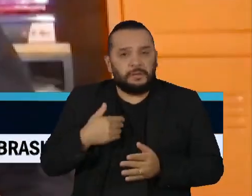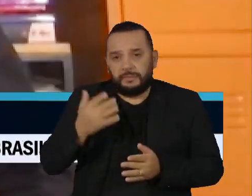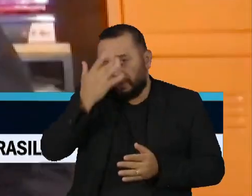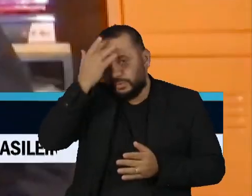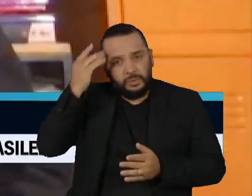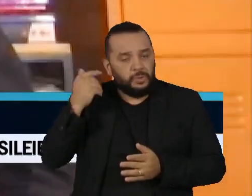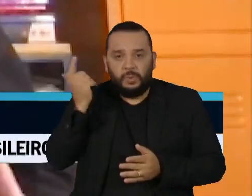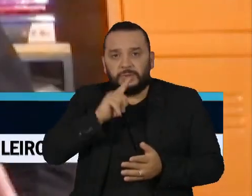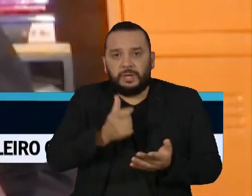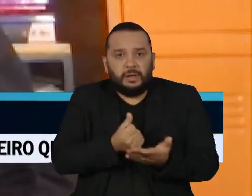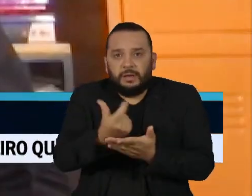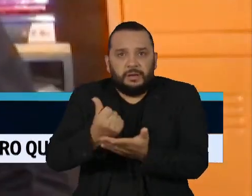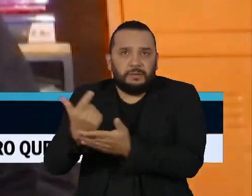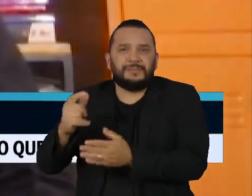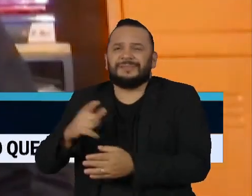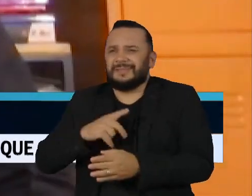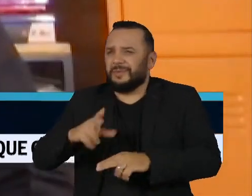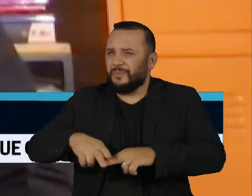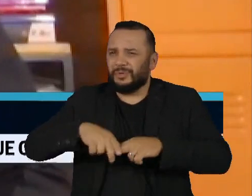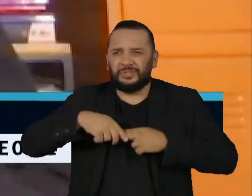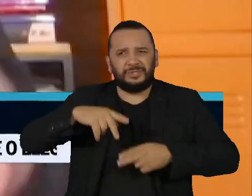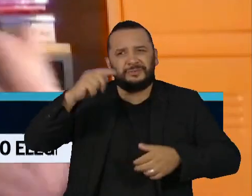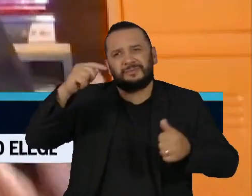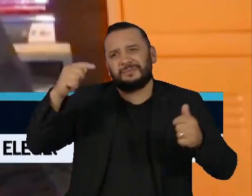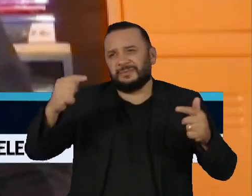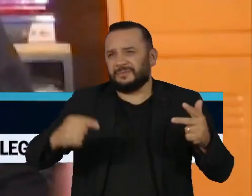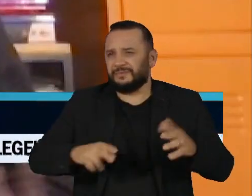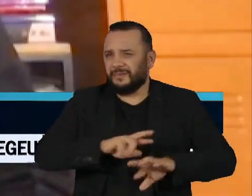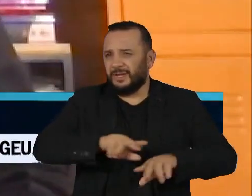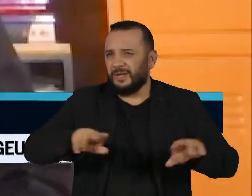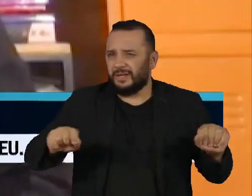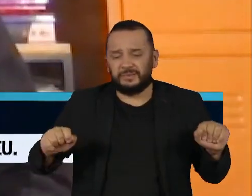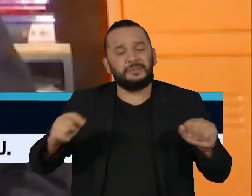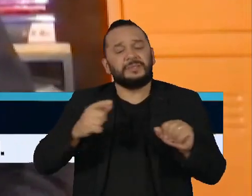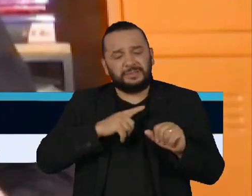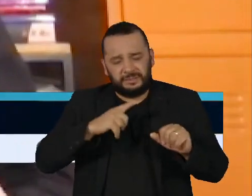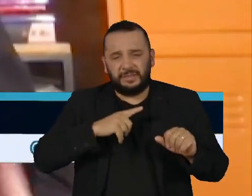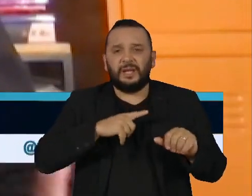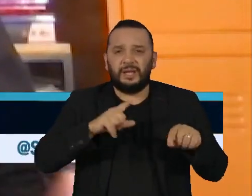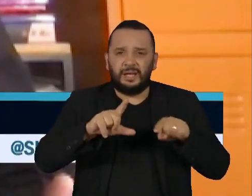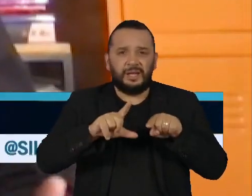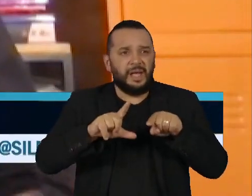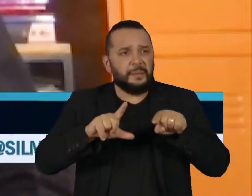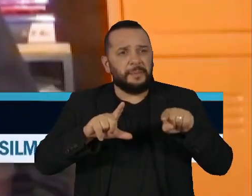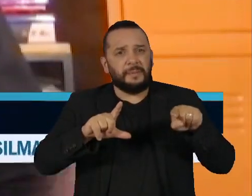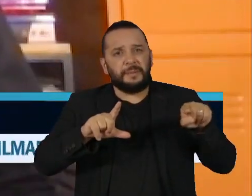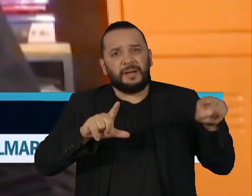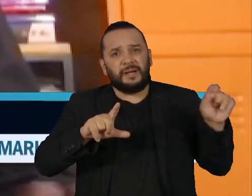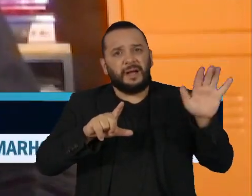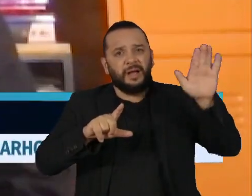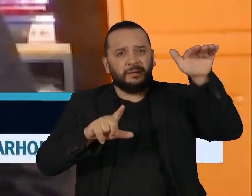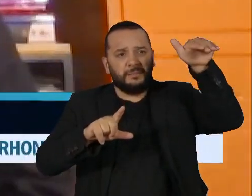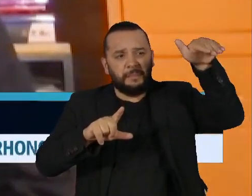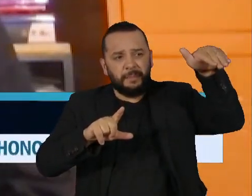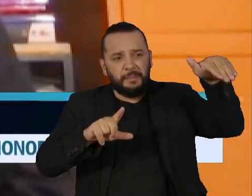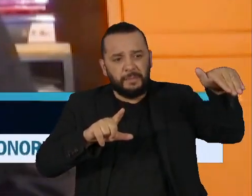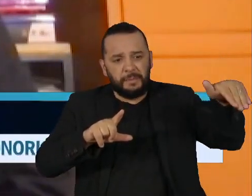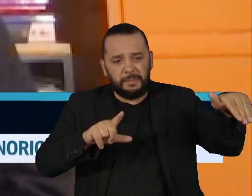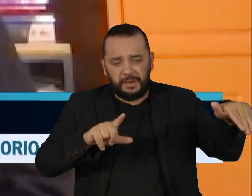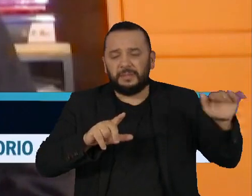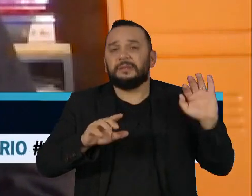Acho que é uma combinação de vários elementos: renda real disponível, inflação em queda e a perspectiva de um crescimento melhor. Isso sim deve